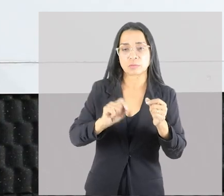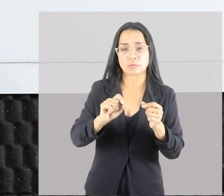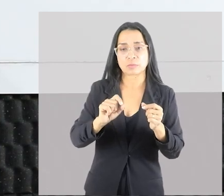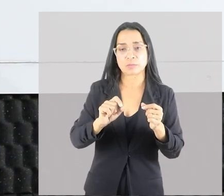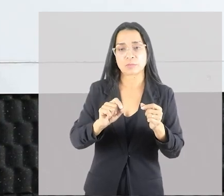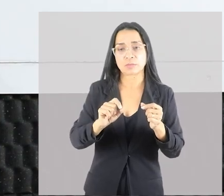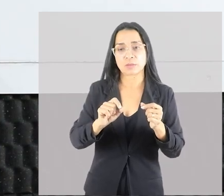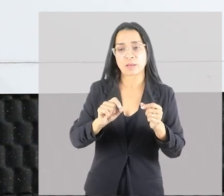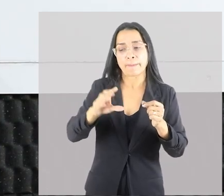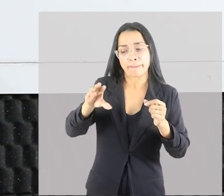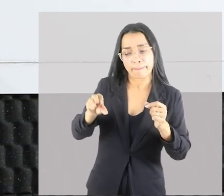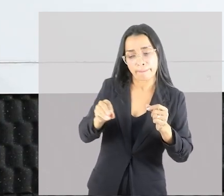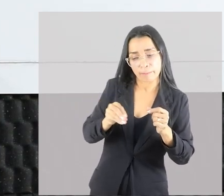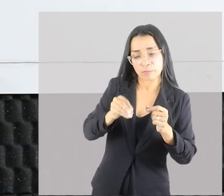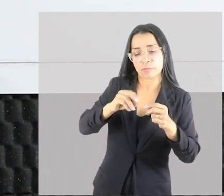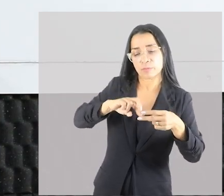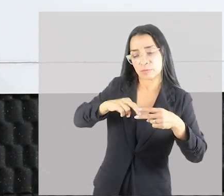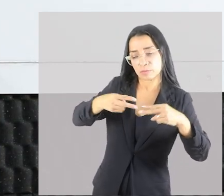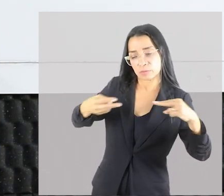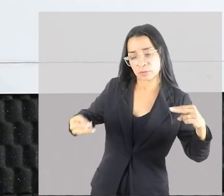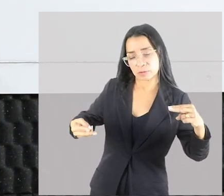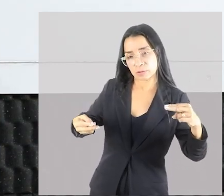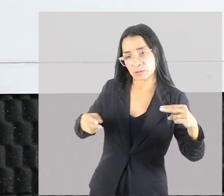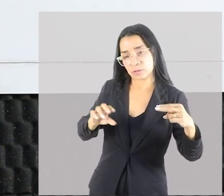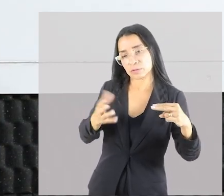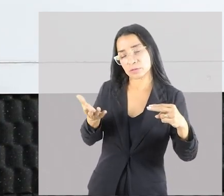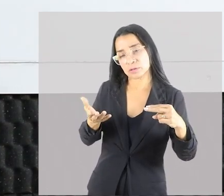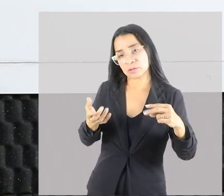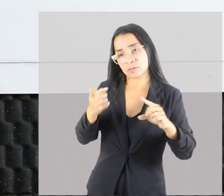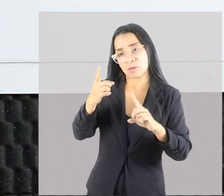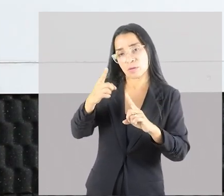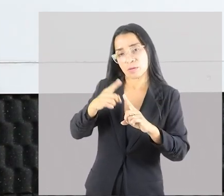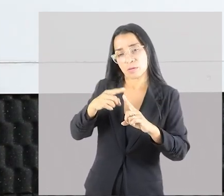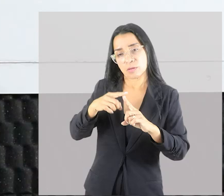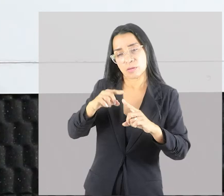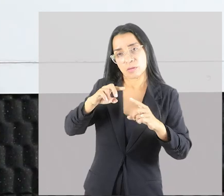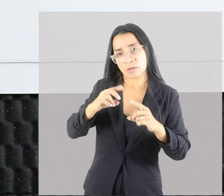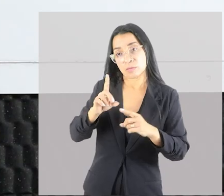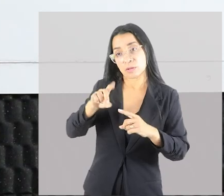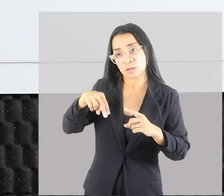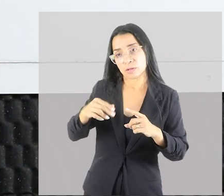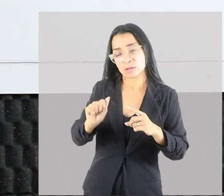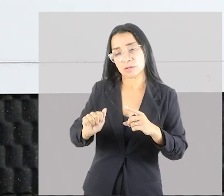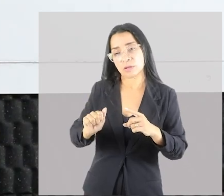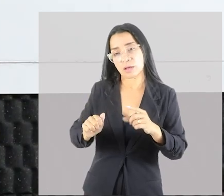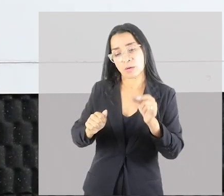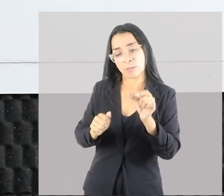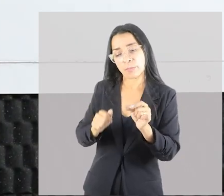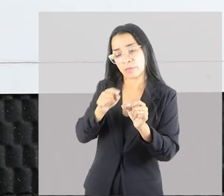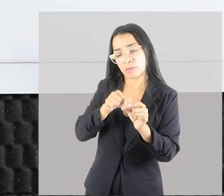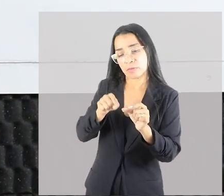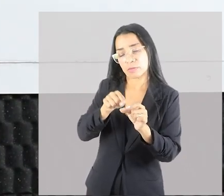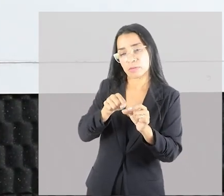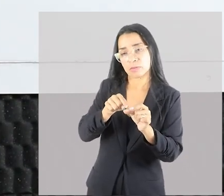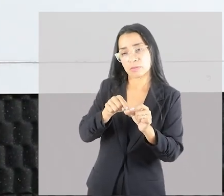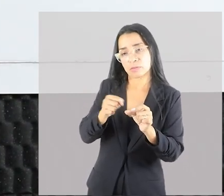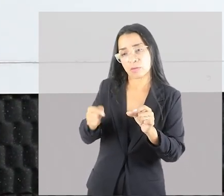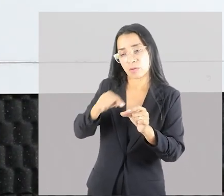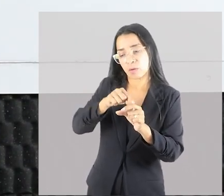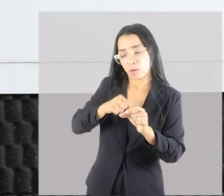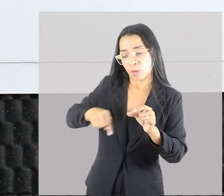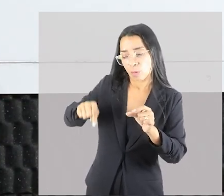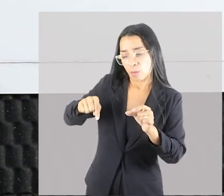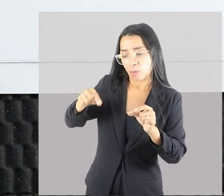aconteceu. A gente pegou a informação genética da água-viva, material genético, DNA, ou seja, aquele pedacinho do gene, colocou lá